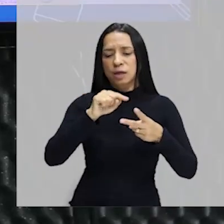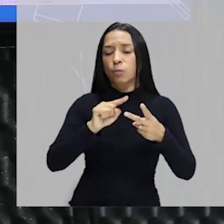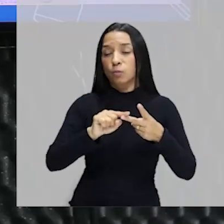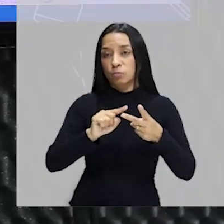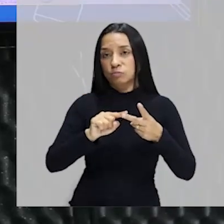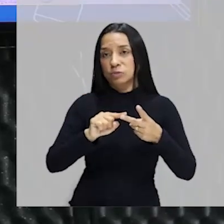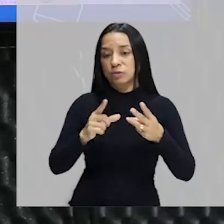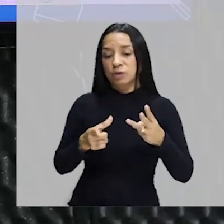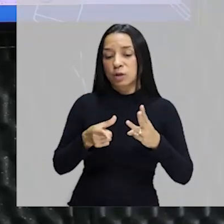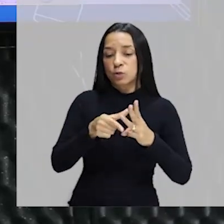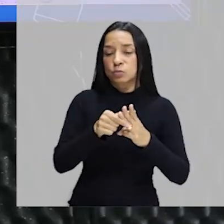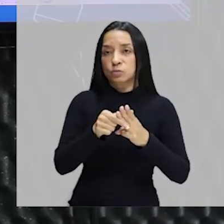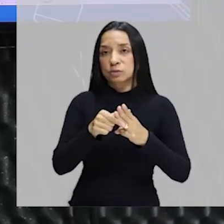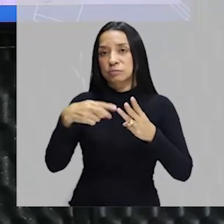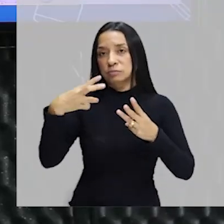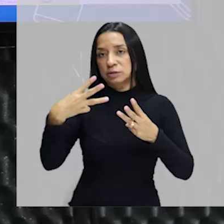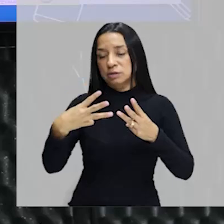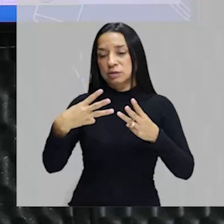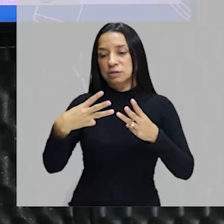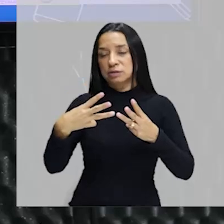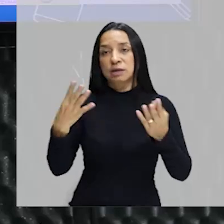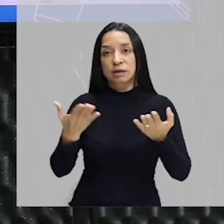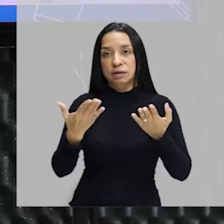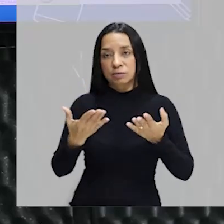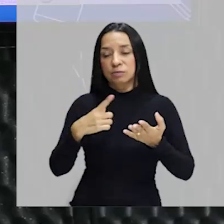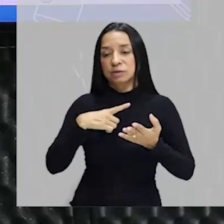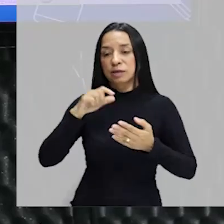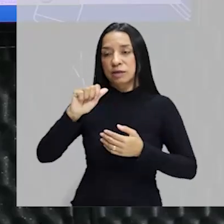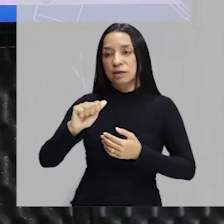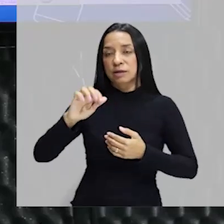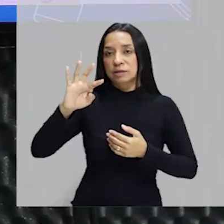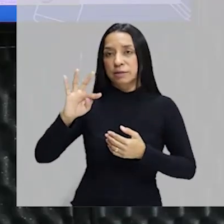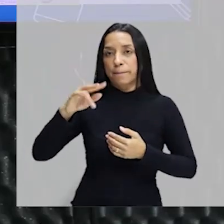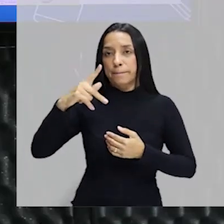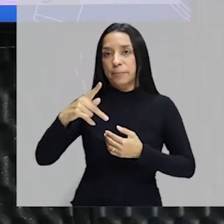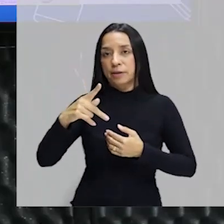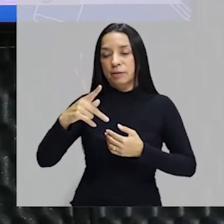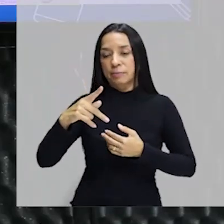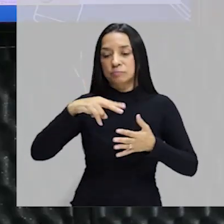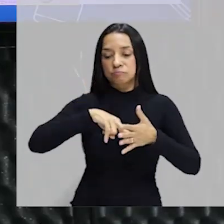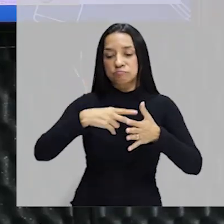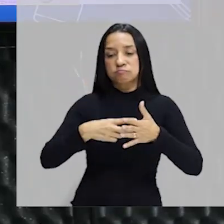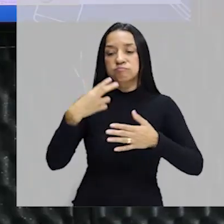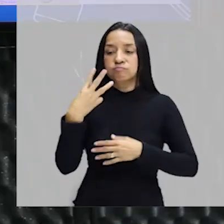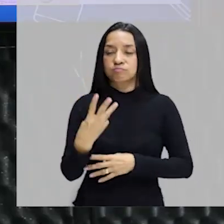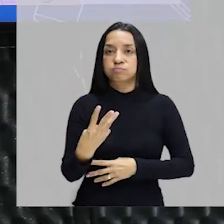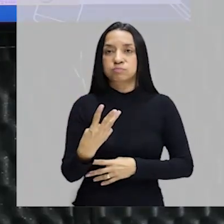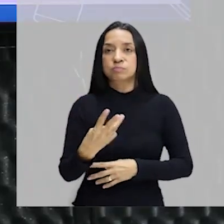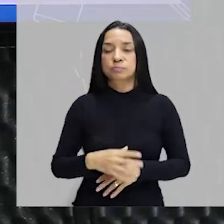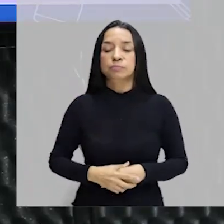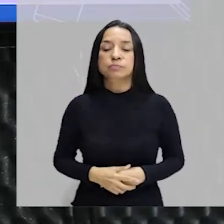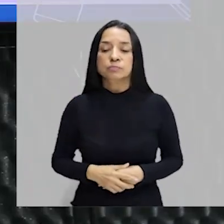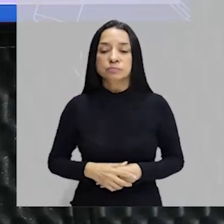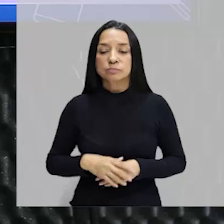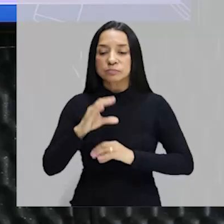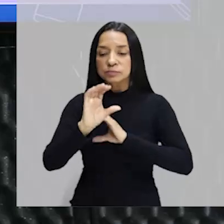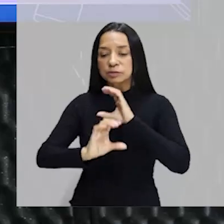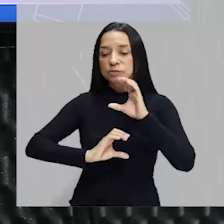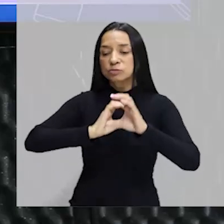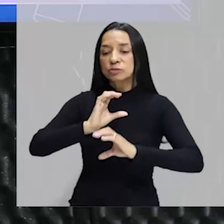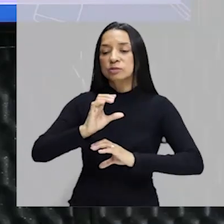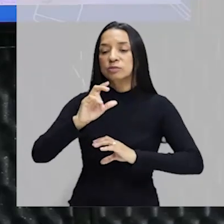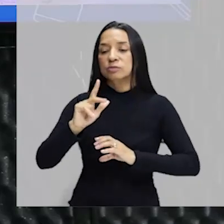3, então ela fica com ATP. O T significa são 3. Beleza. No ciclo de